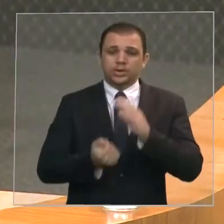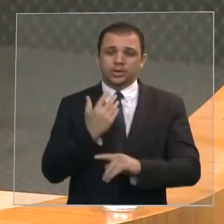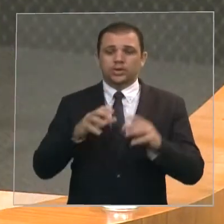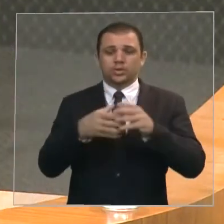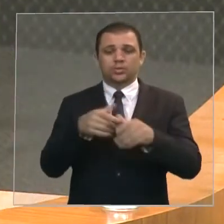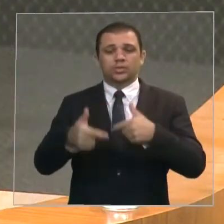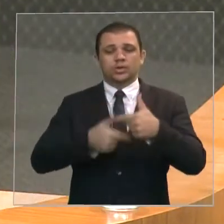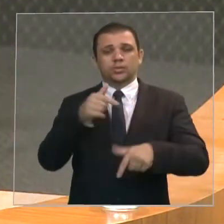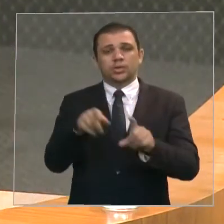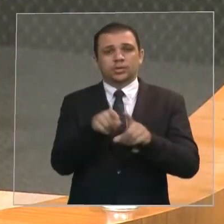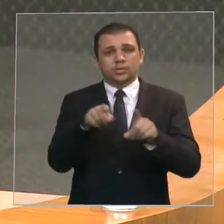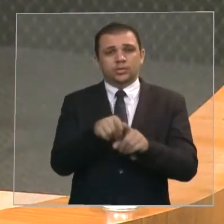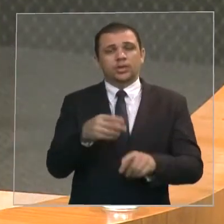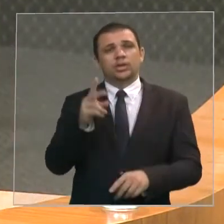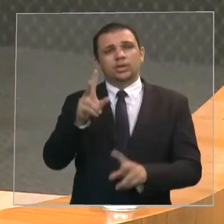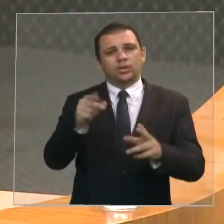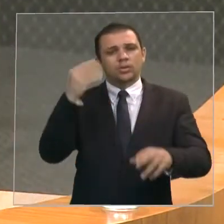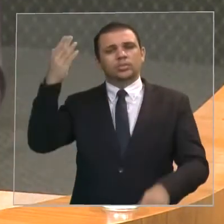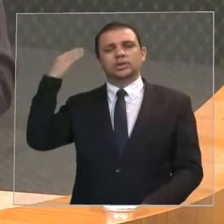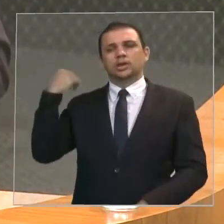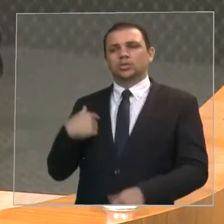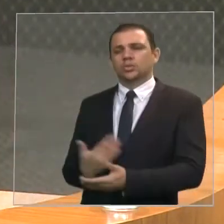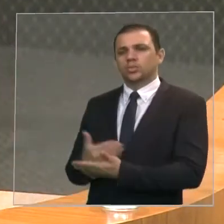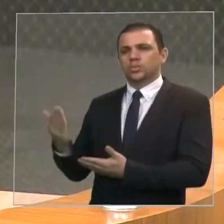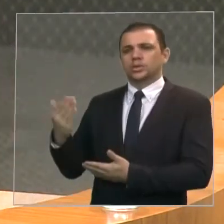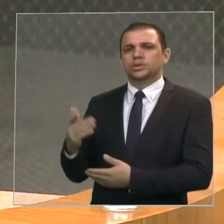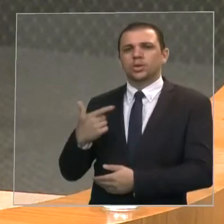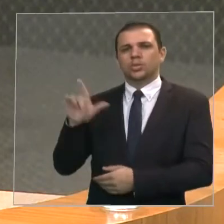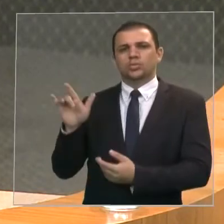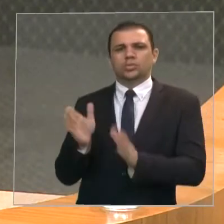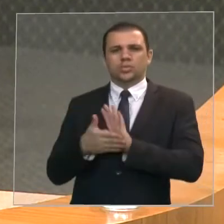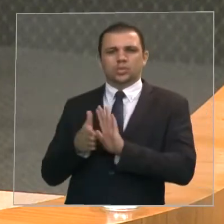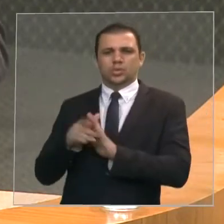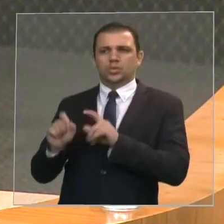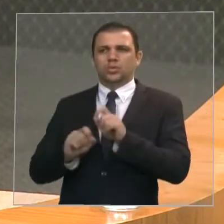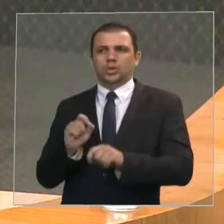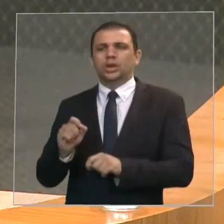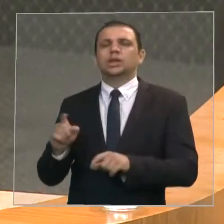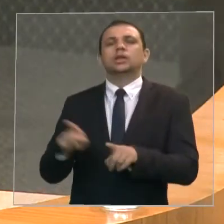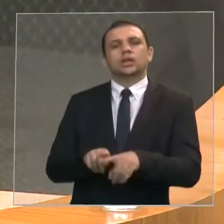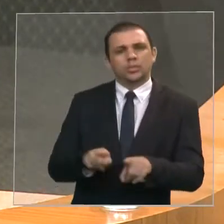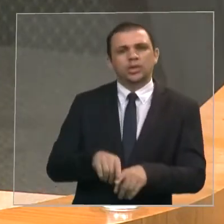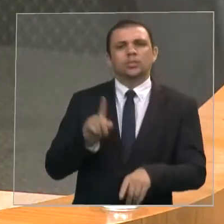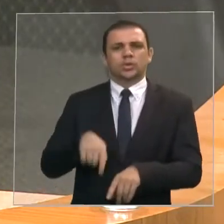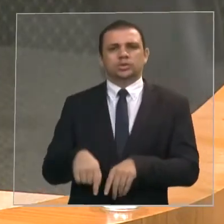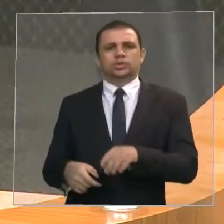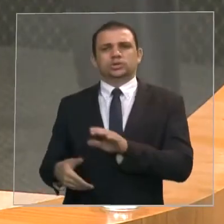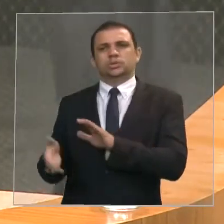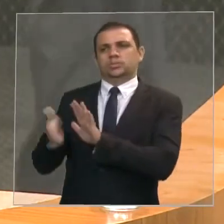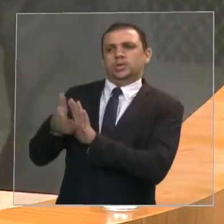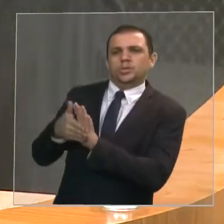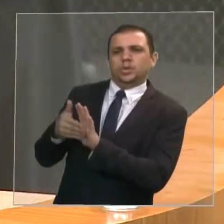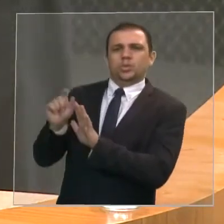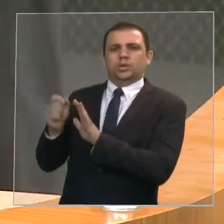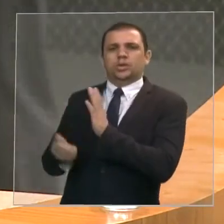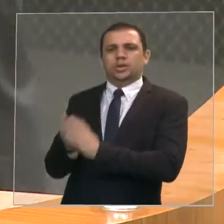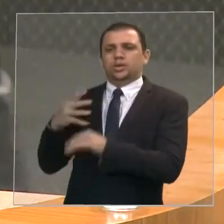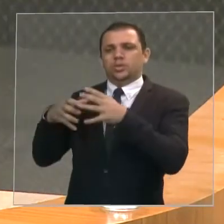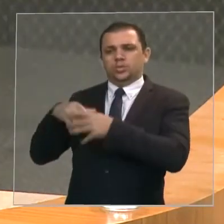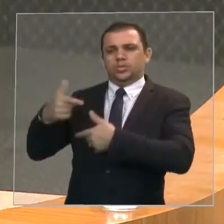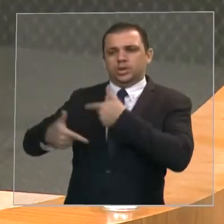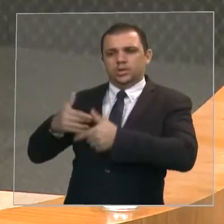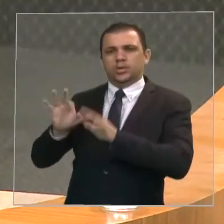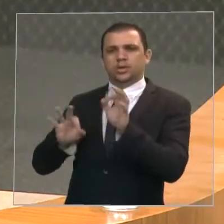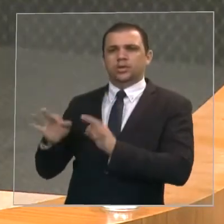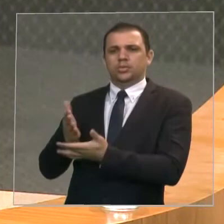eu iniciei uma proposição dizendo, olha, nós vamos formalizar um grupo de trabalho para resolver o problema da região metropolitana, dos limites.